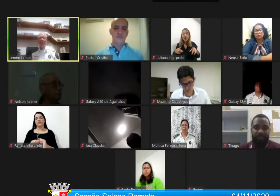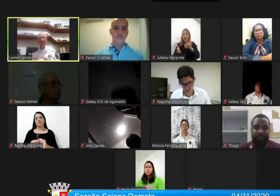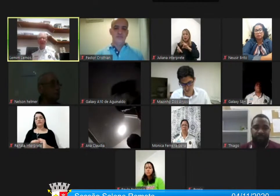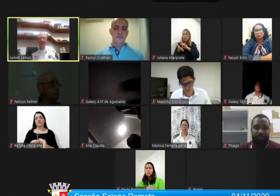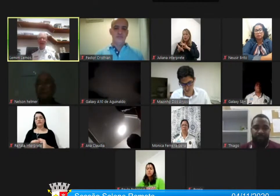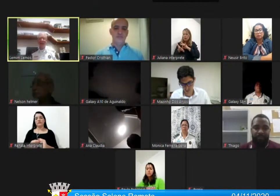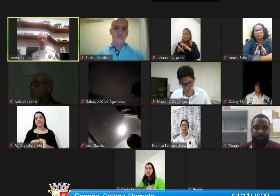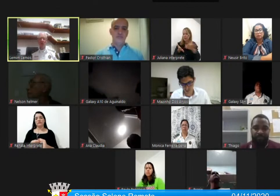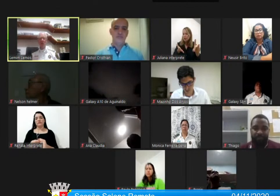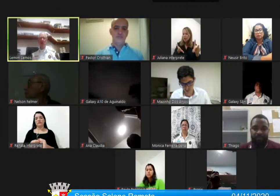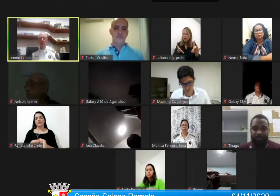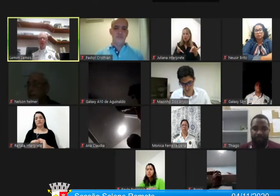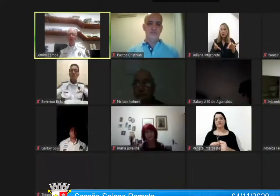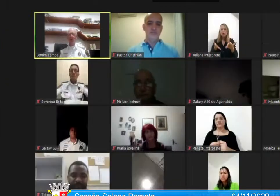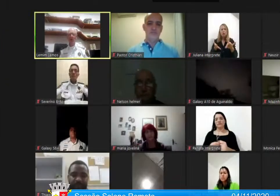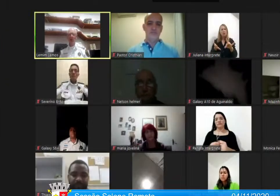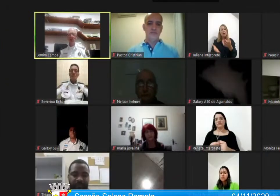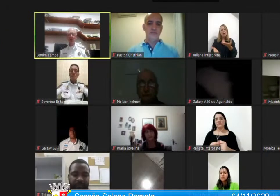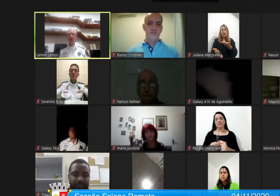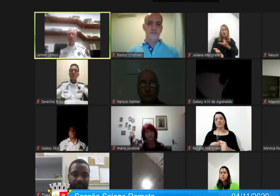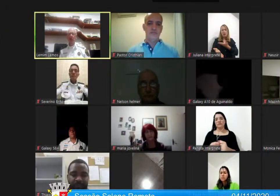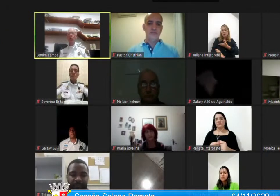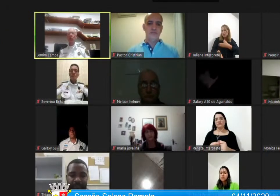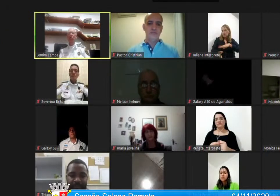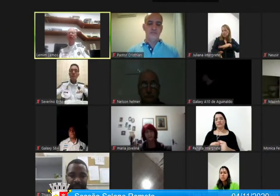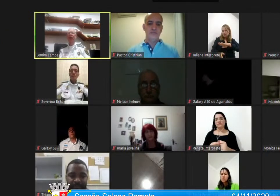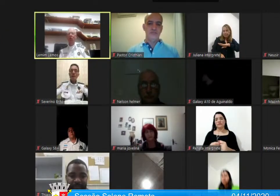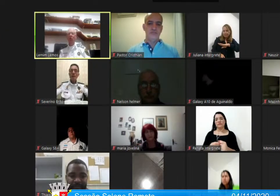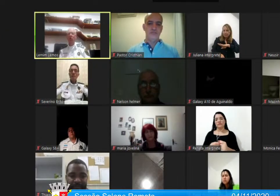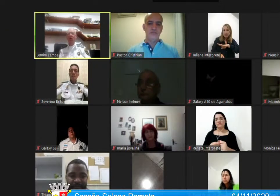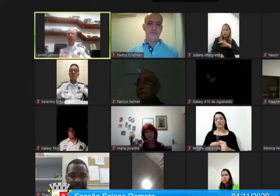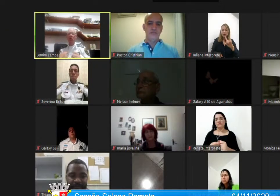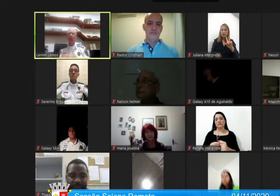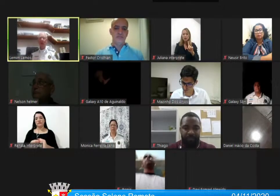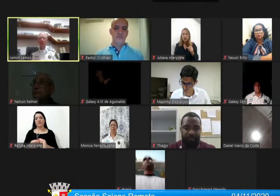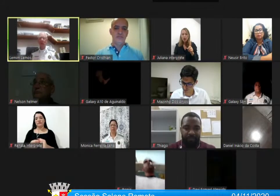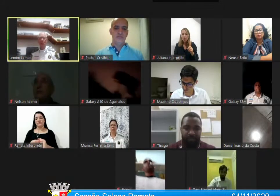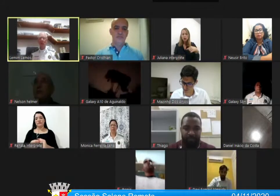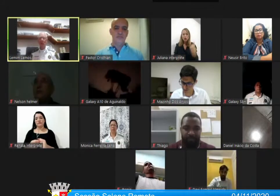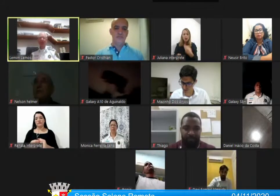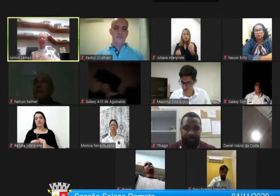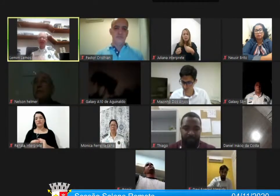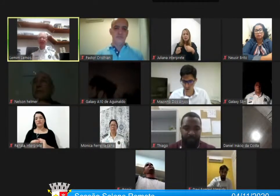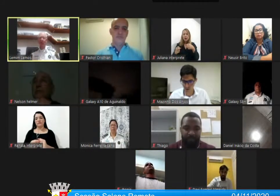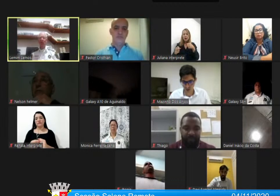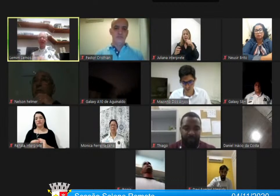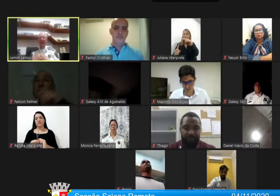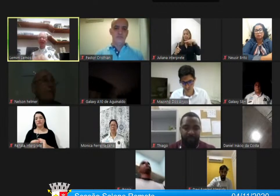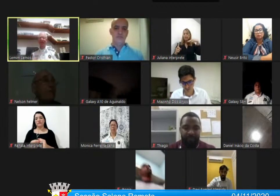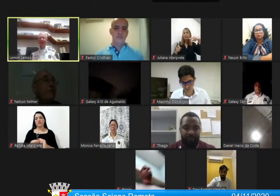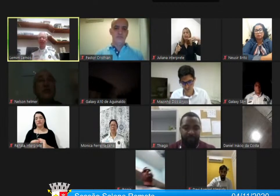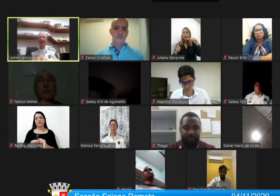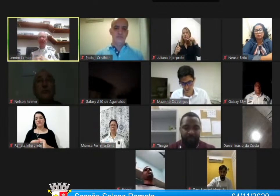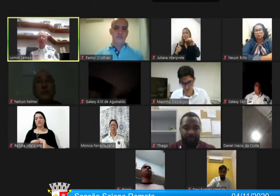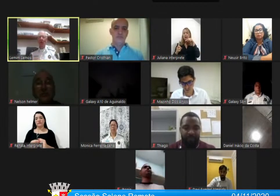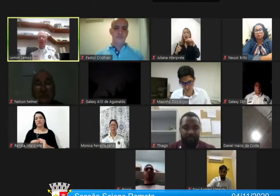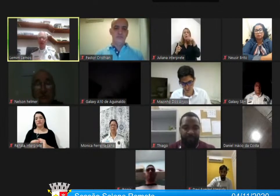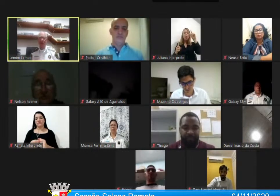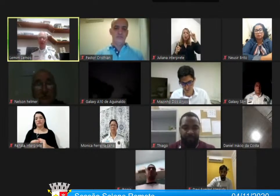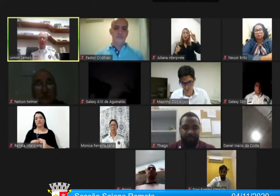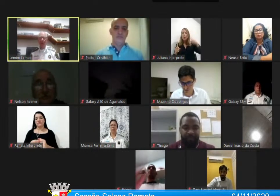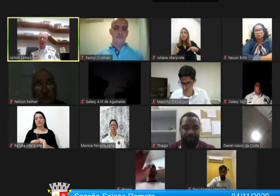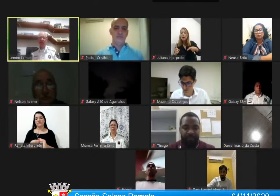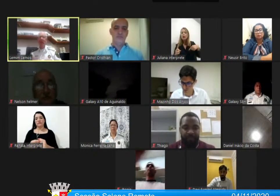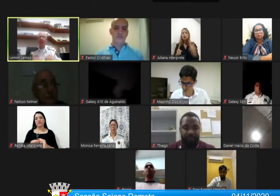que inimizades nos dias de hoje, nós temos que nos ver como seres humanos, que precisamos exercer a